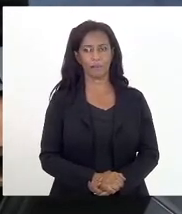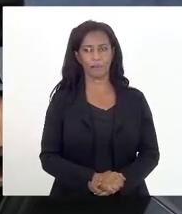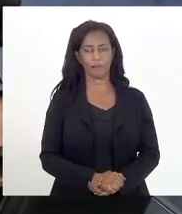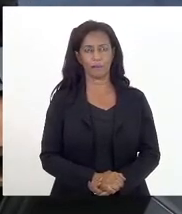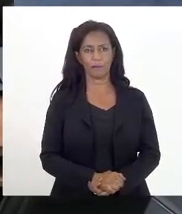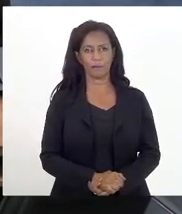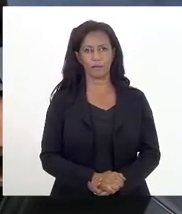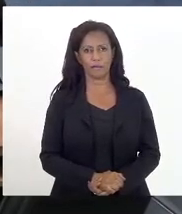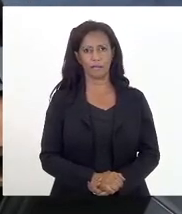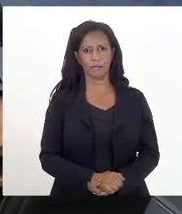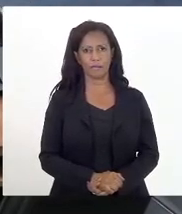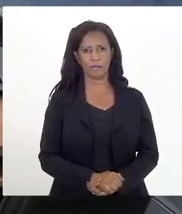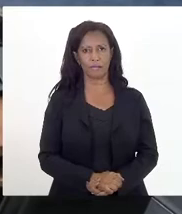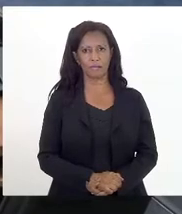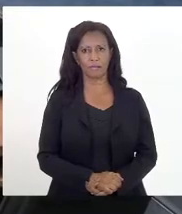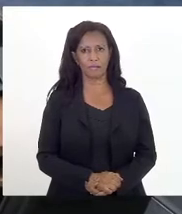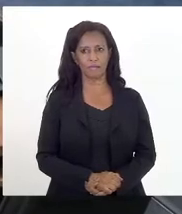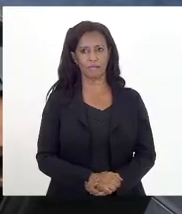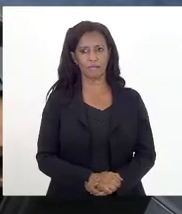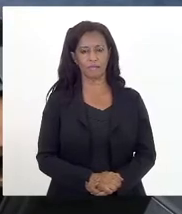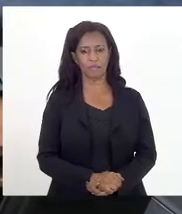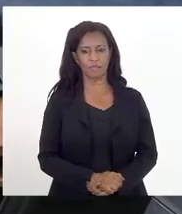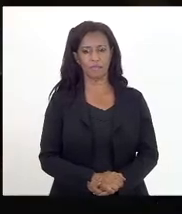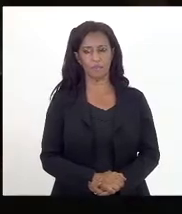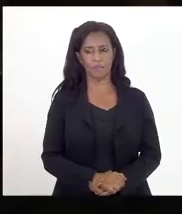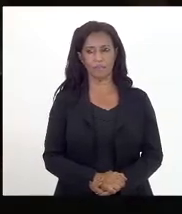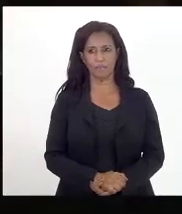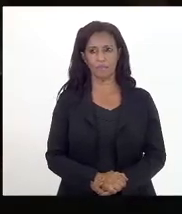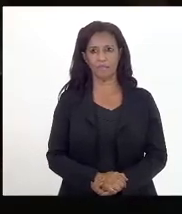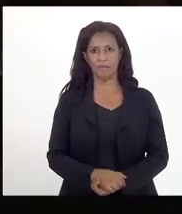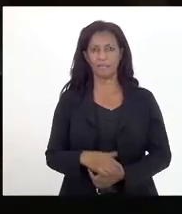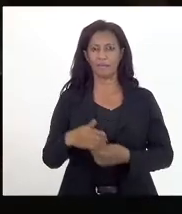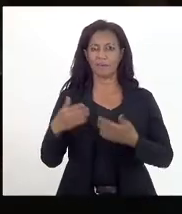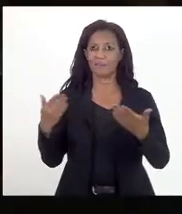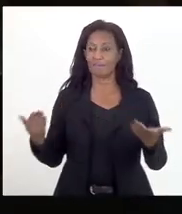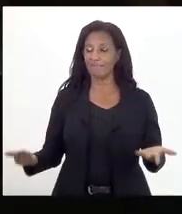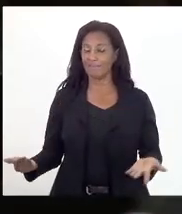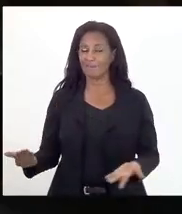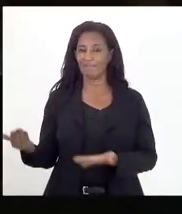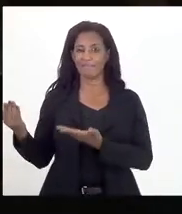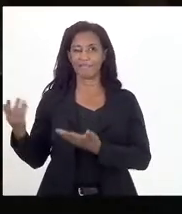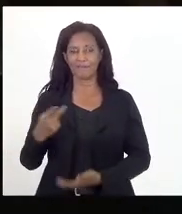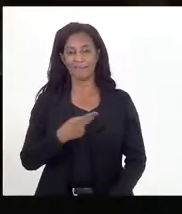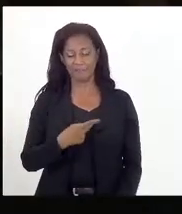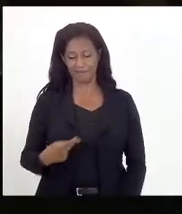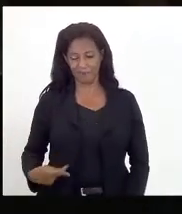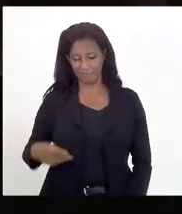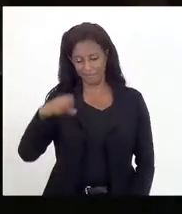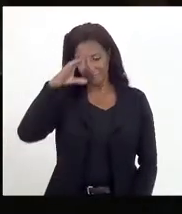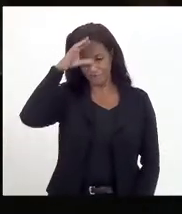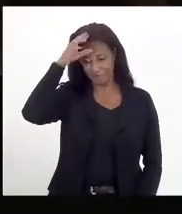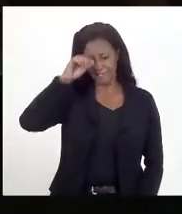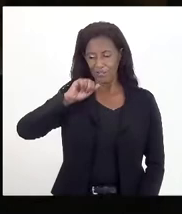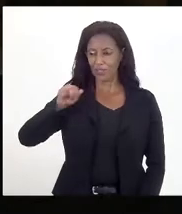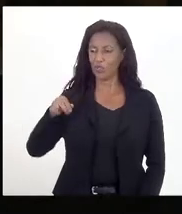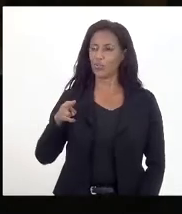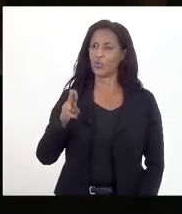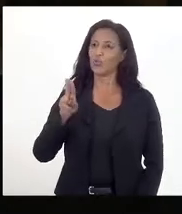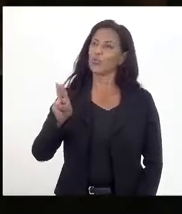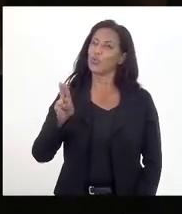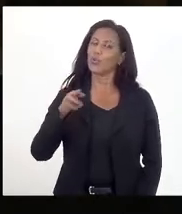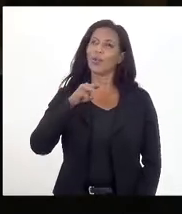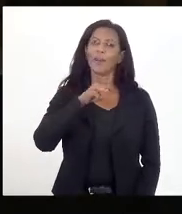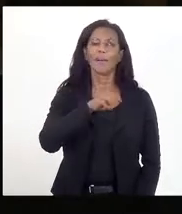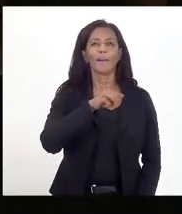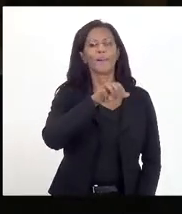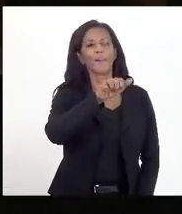E aí o Nobre Presidente tia Ju Marquinhos